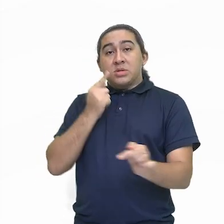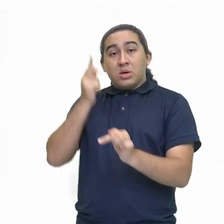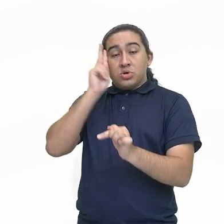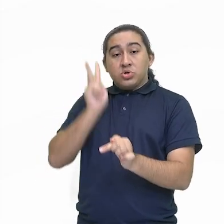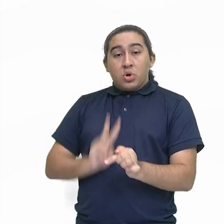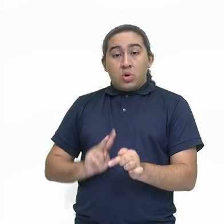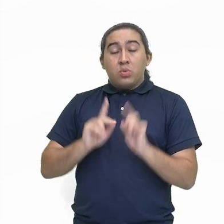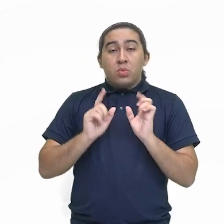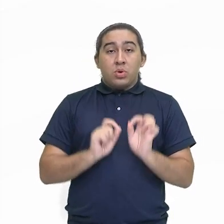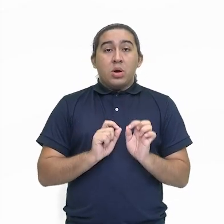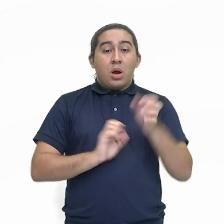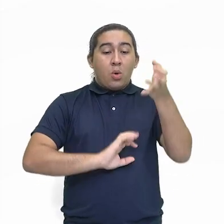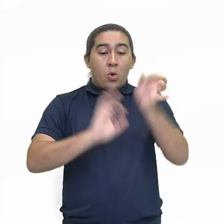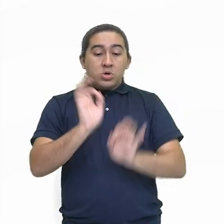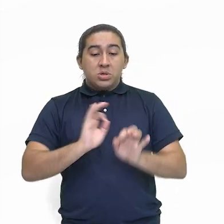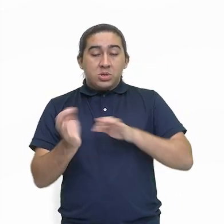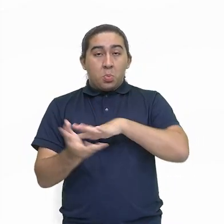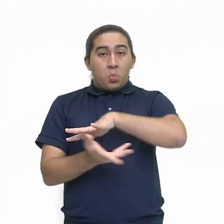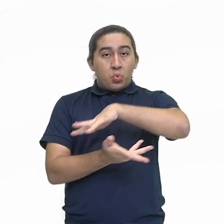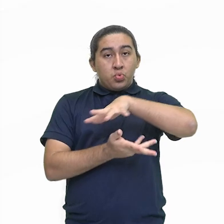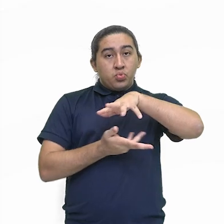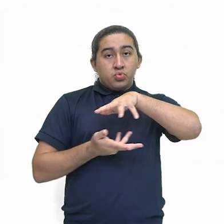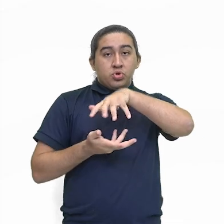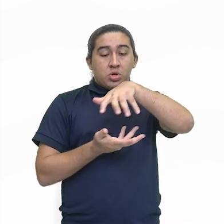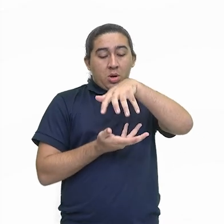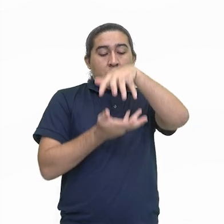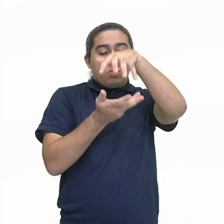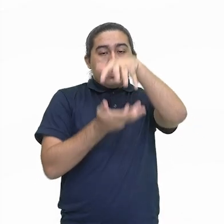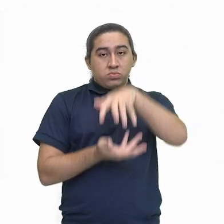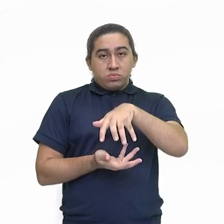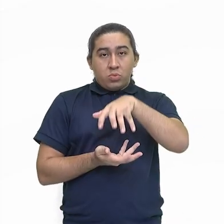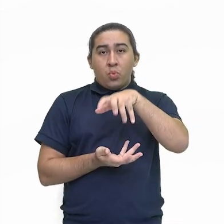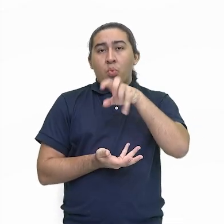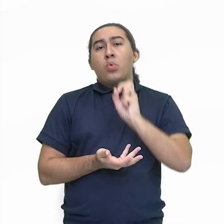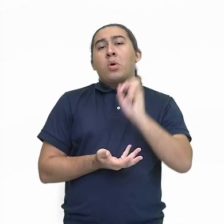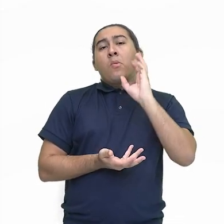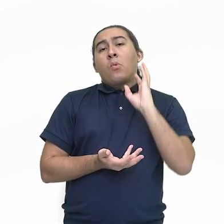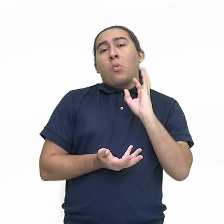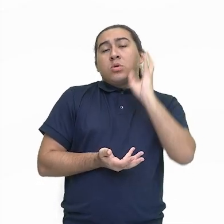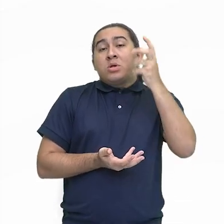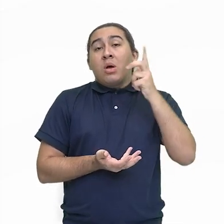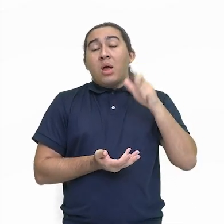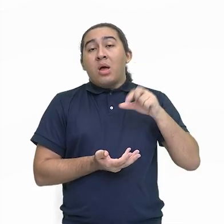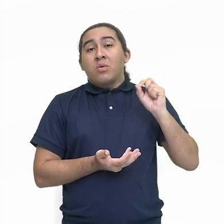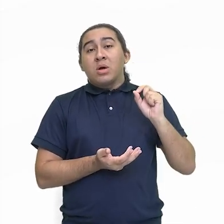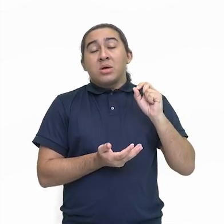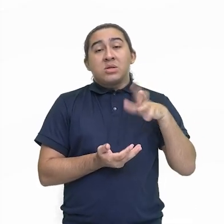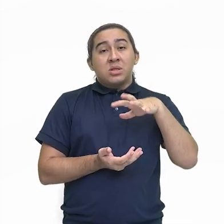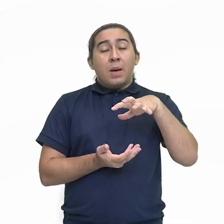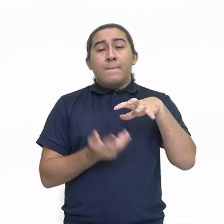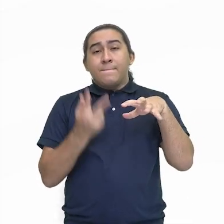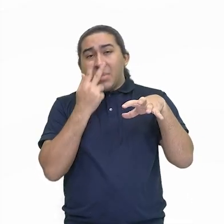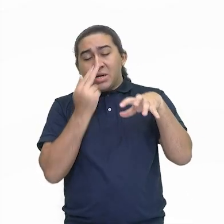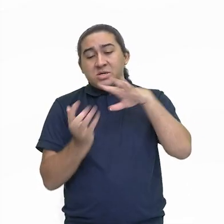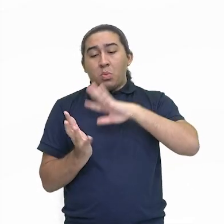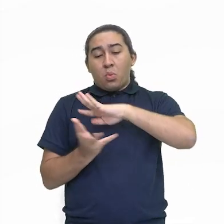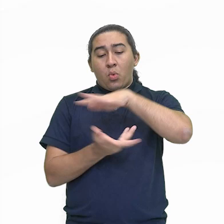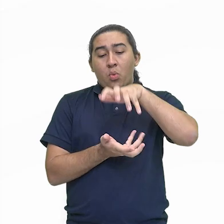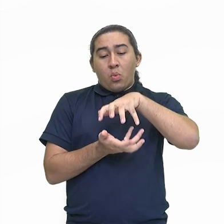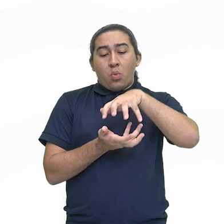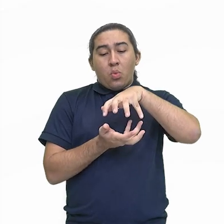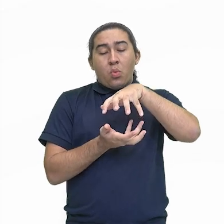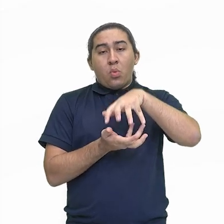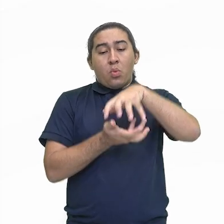a organização mundial, né, a organização geopolítica mundial, ela era do tipo bipolar. Né? Bipolar no sentido